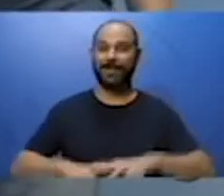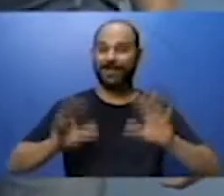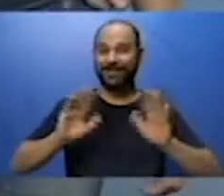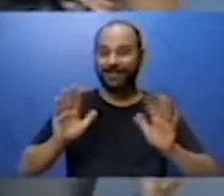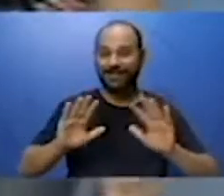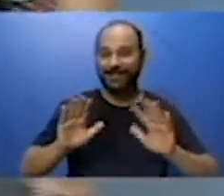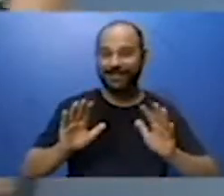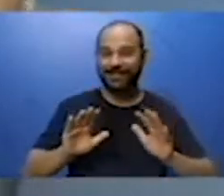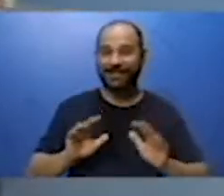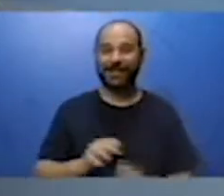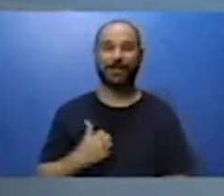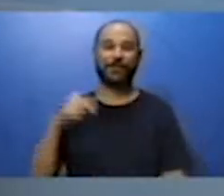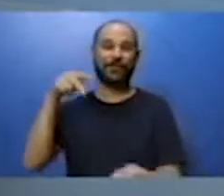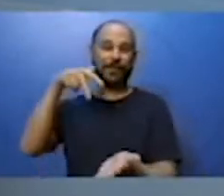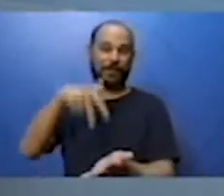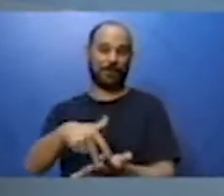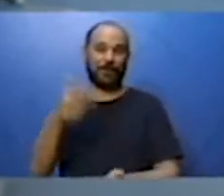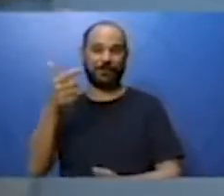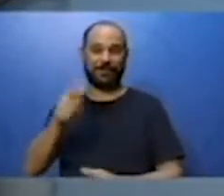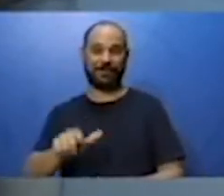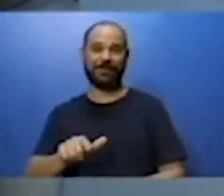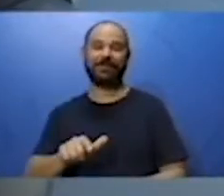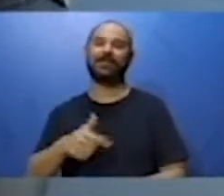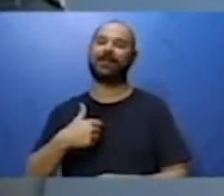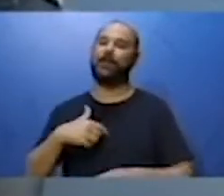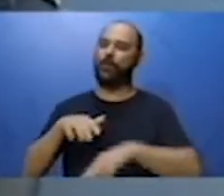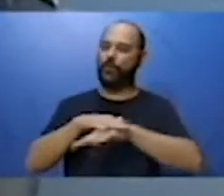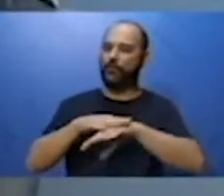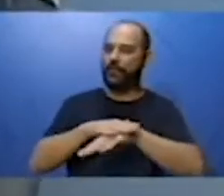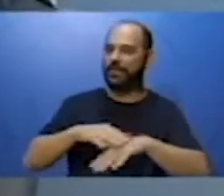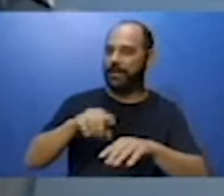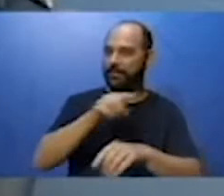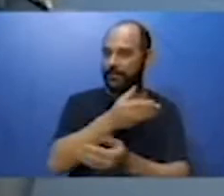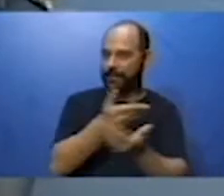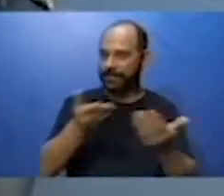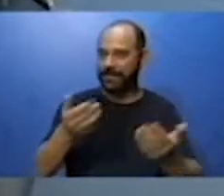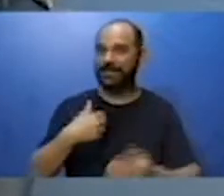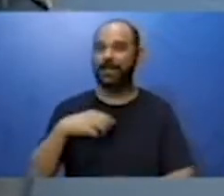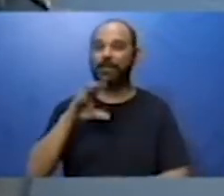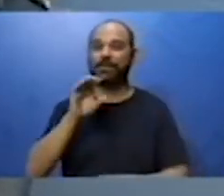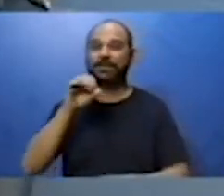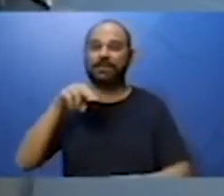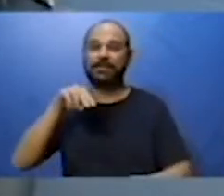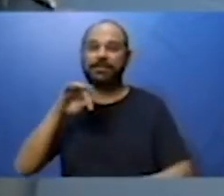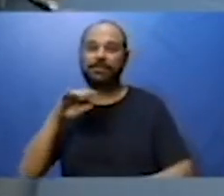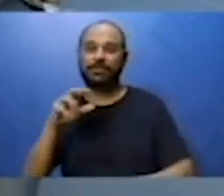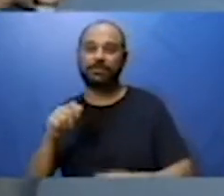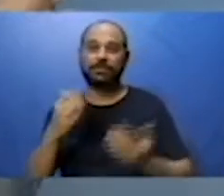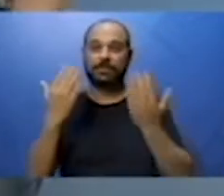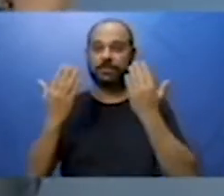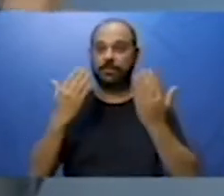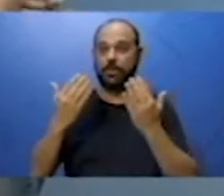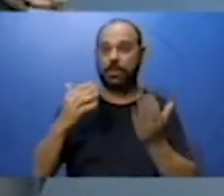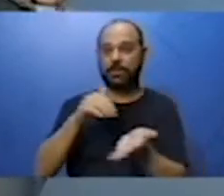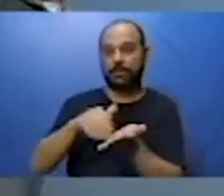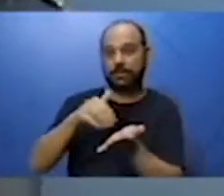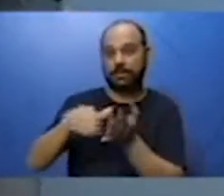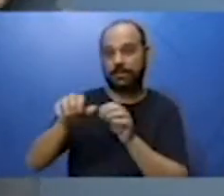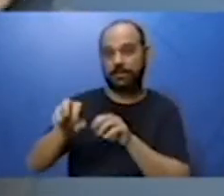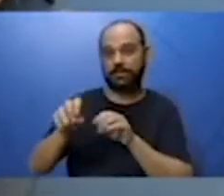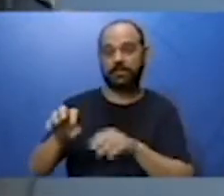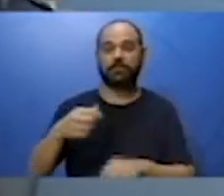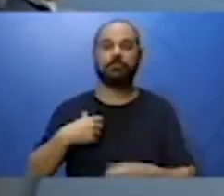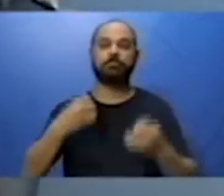Oi, gente, vim aqui mais uma vez. Hoje eu vim falar com vocês. Eu sou a Cíntia, psicóloga da Secretaria de Educação. Vim falar